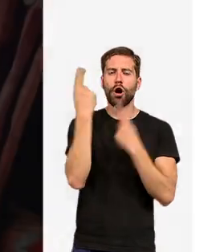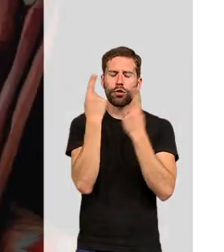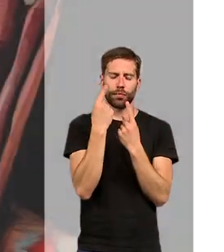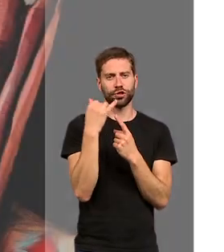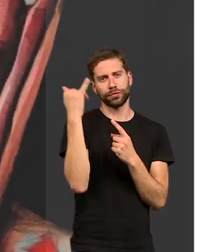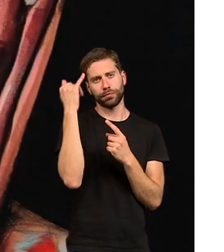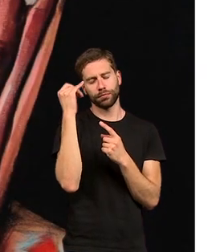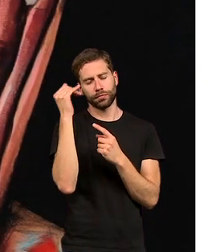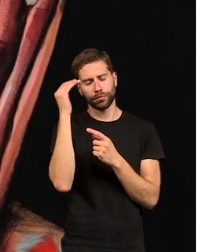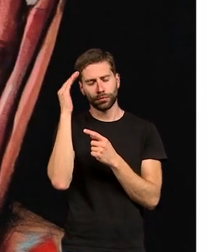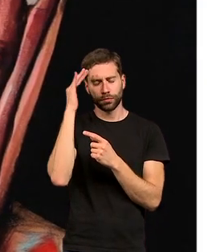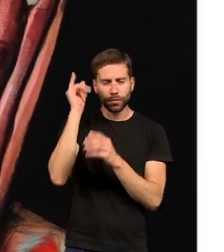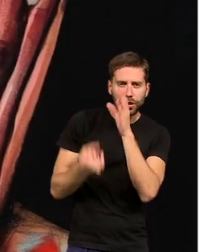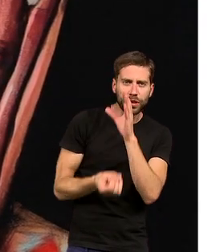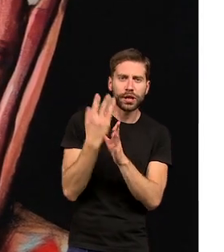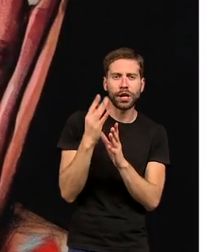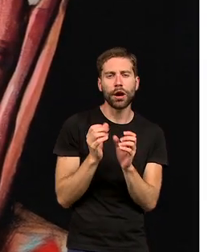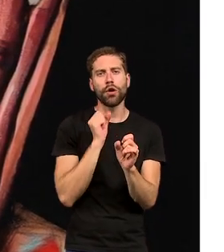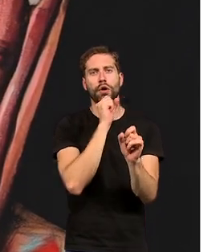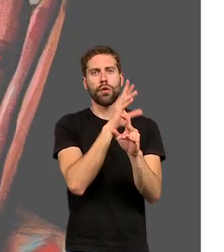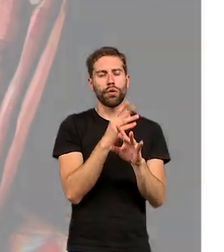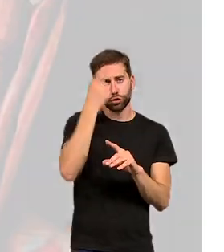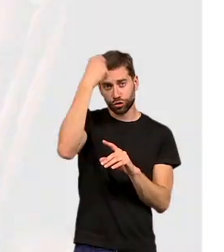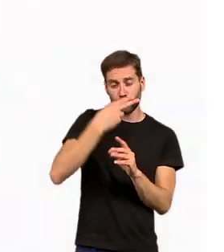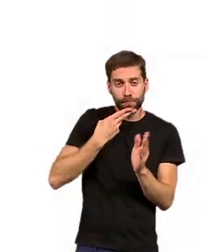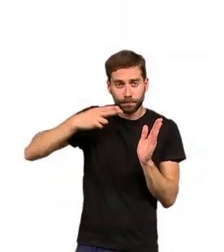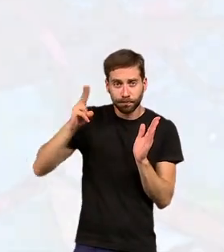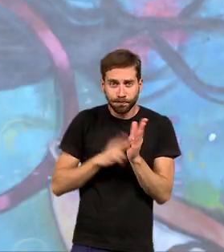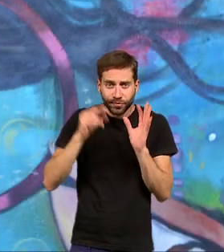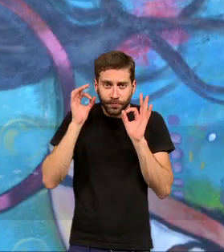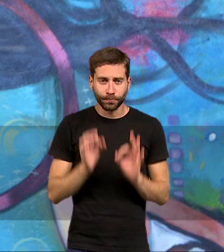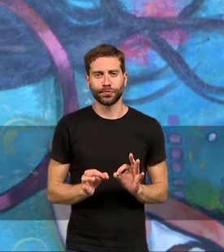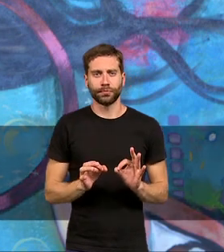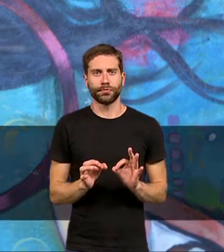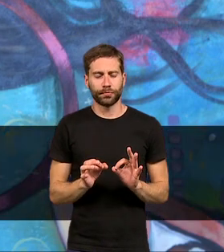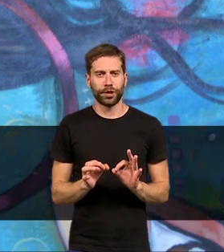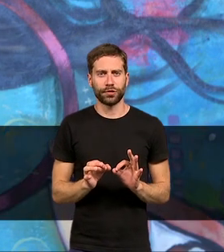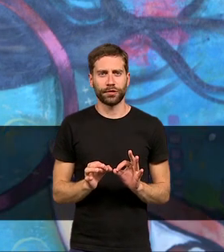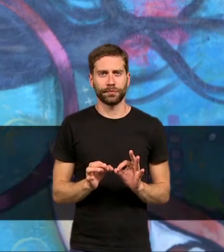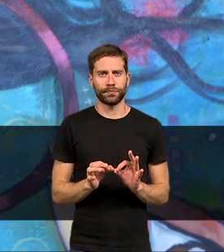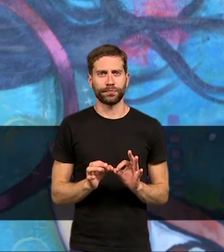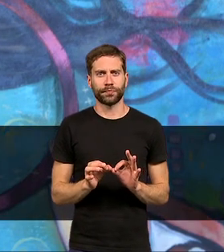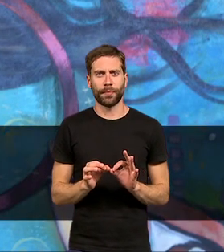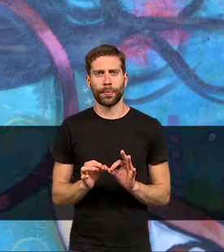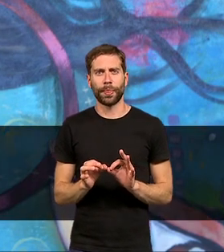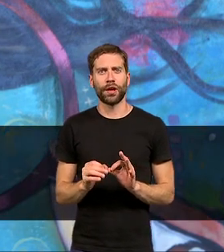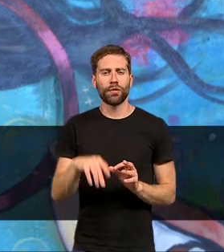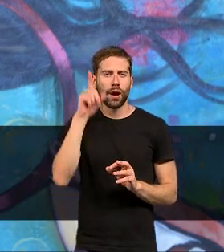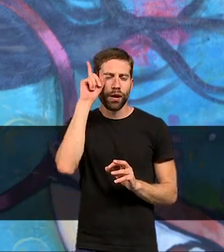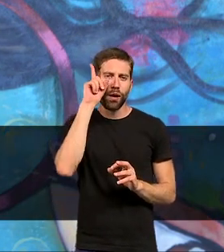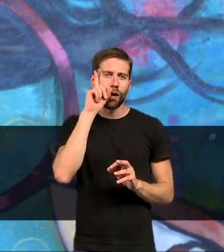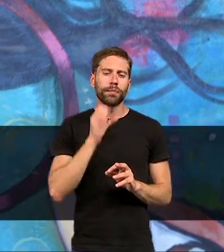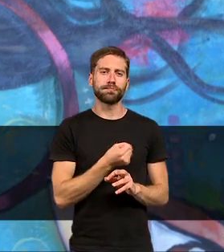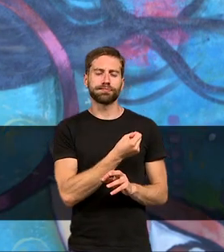ficção, outras mais realistas, que nos aconteceram mesmo. E com esta diversidade de